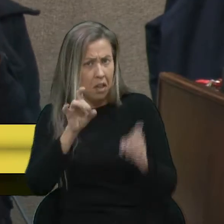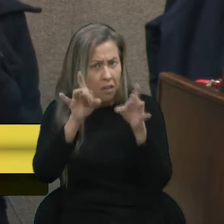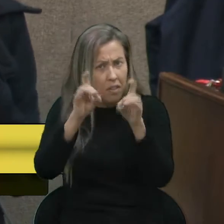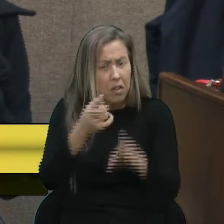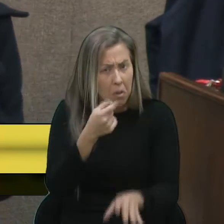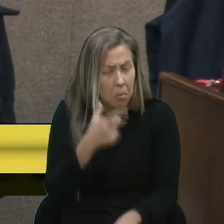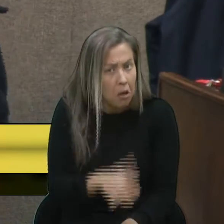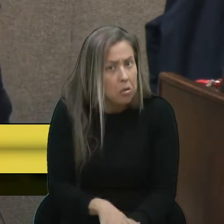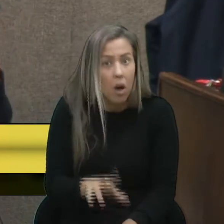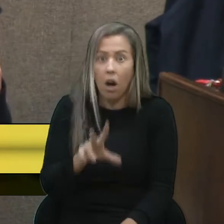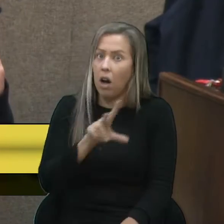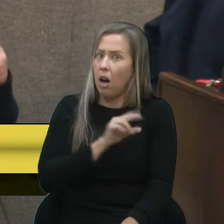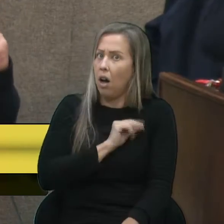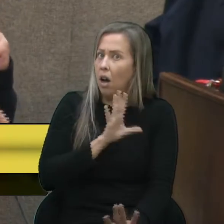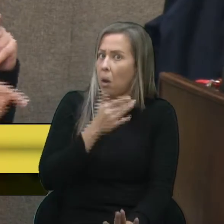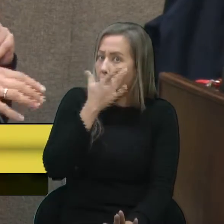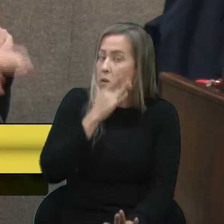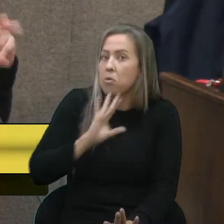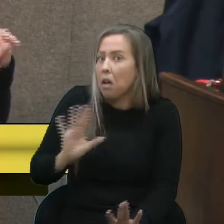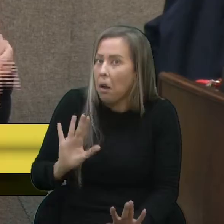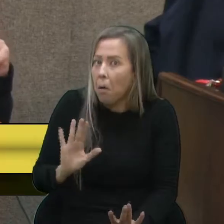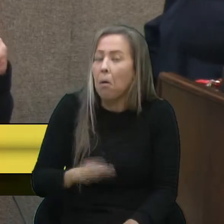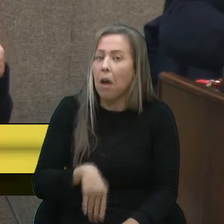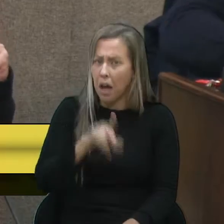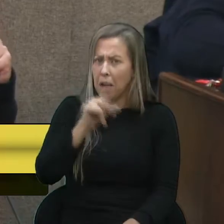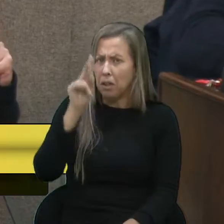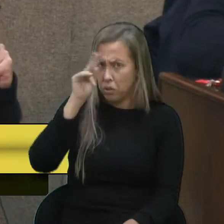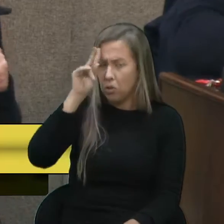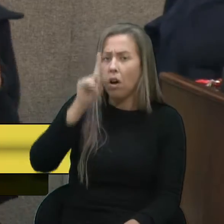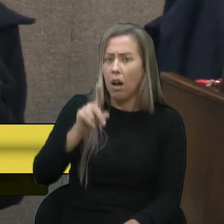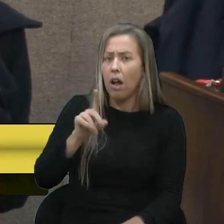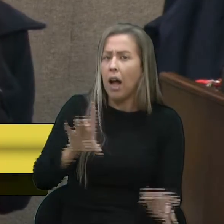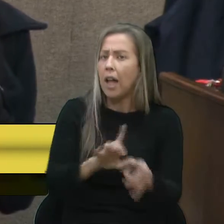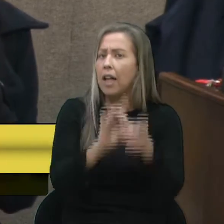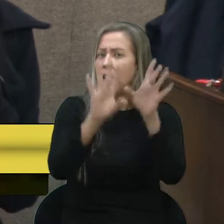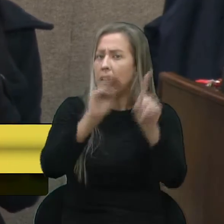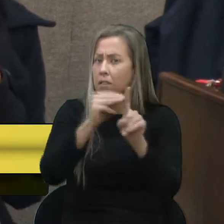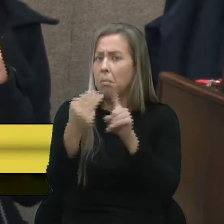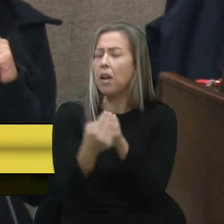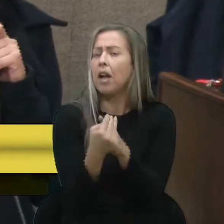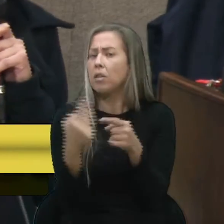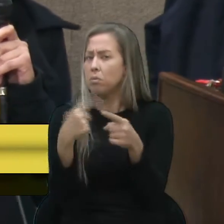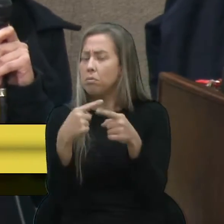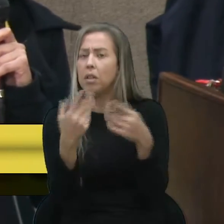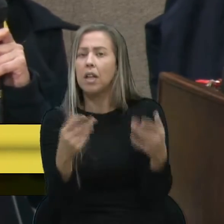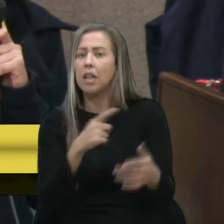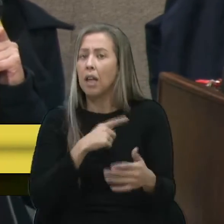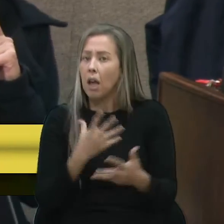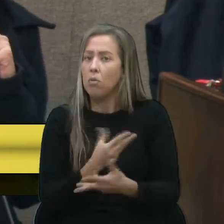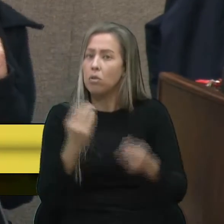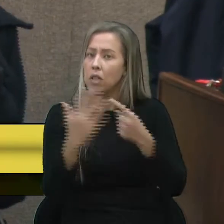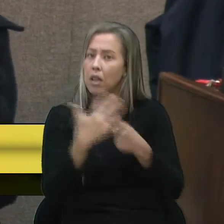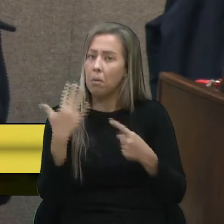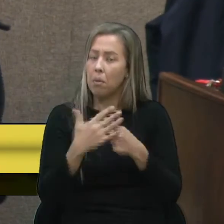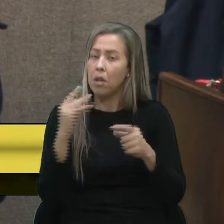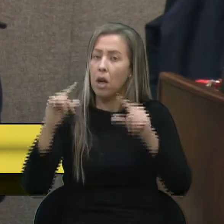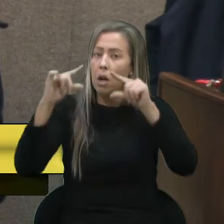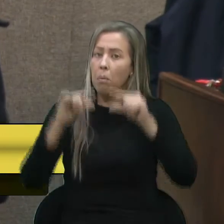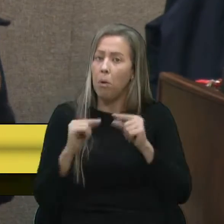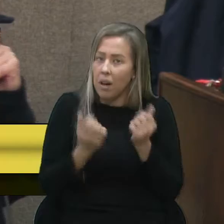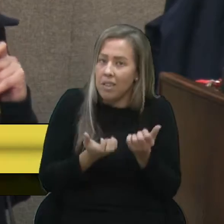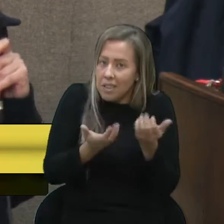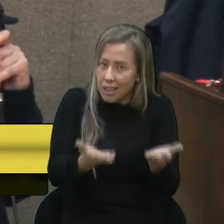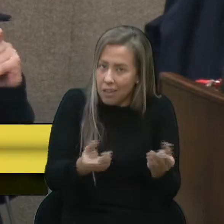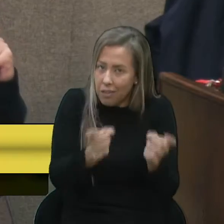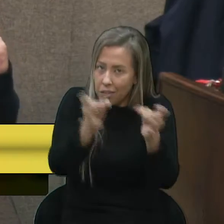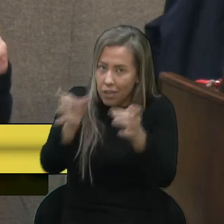remédio? Olha, eu acho que não. Eu acho que é essa história aí de livre mercado. Porque daí a gente tem muita demanda, pouca gente ofertando,